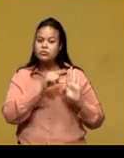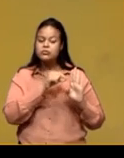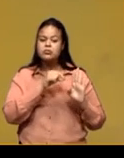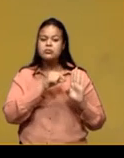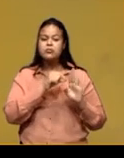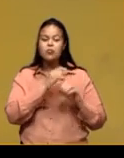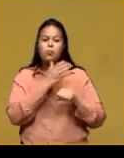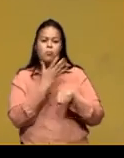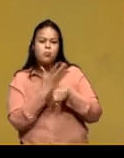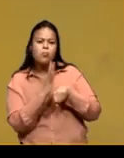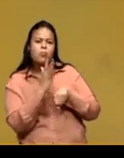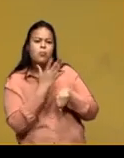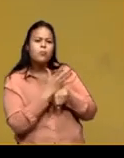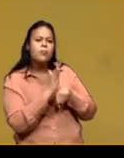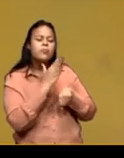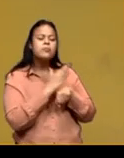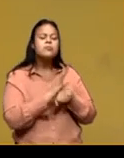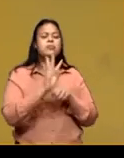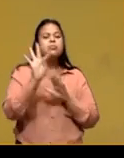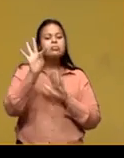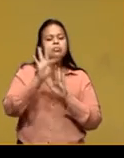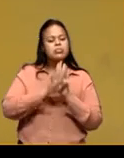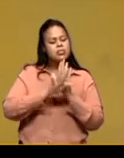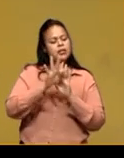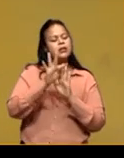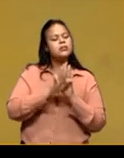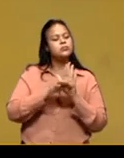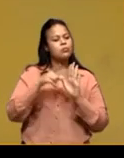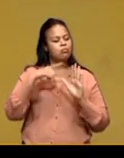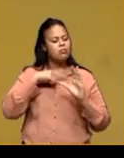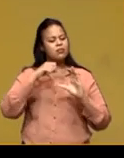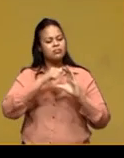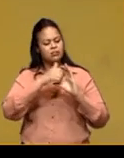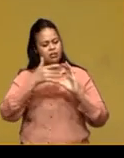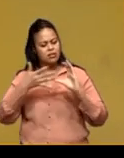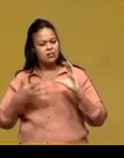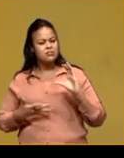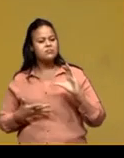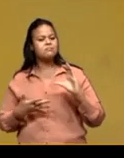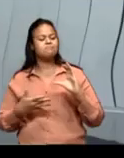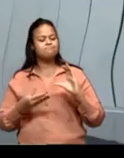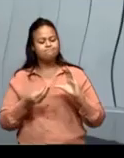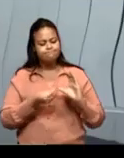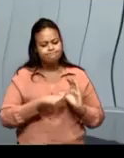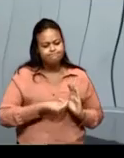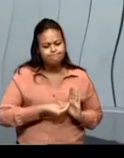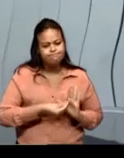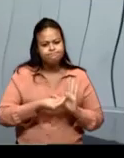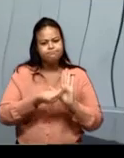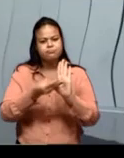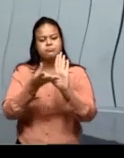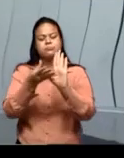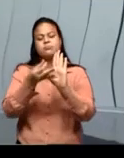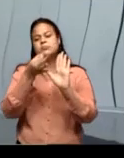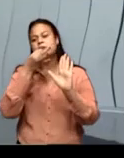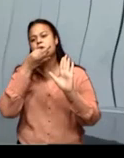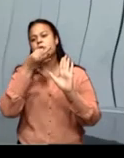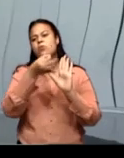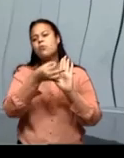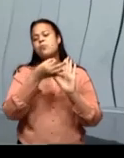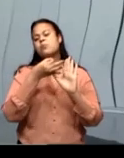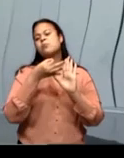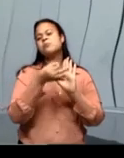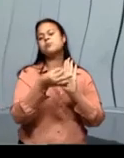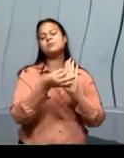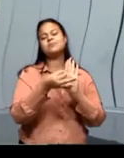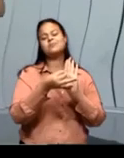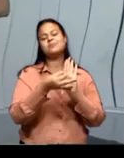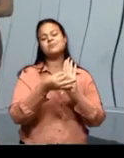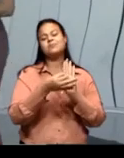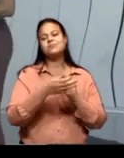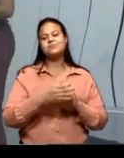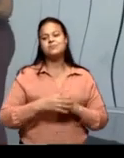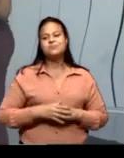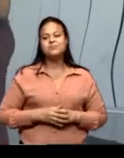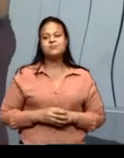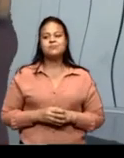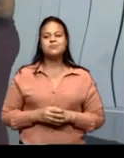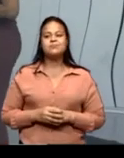Todos esses textos têm essa característica de expor e depois argumentar, trazer essa opinião.